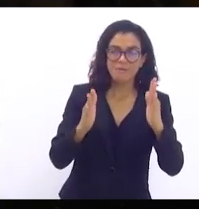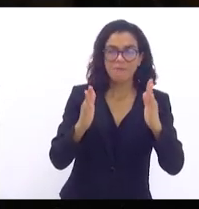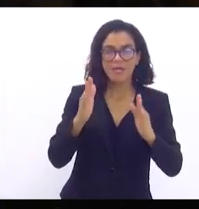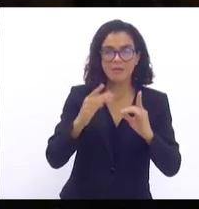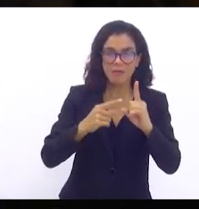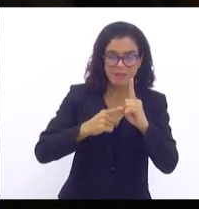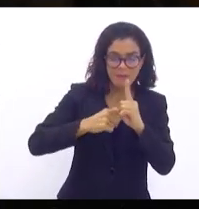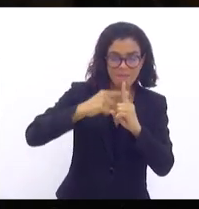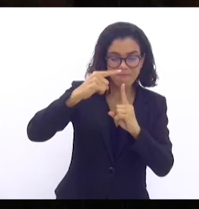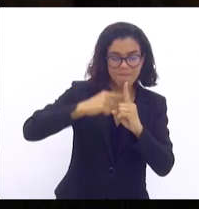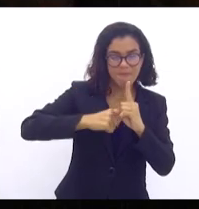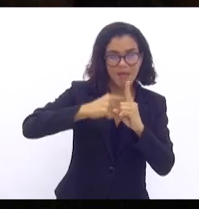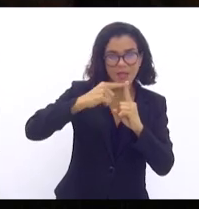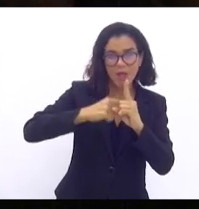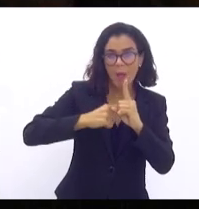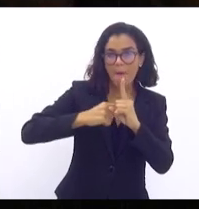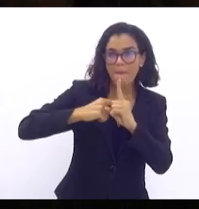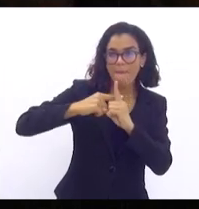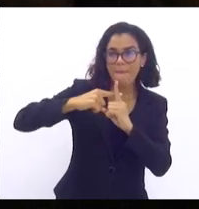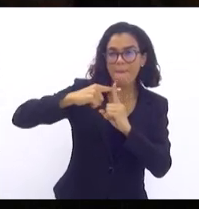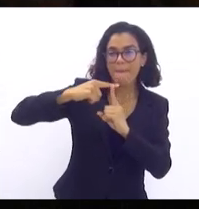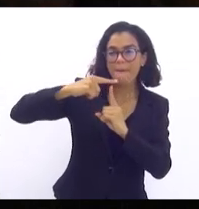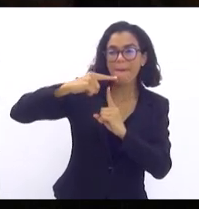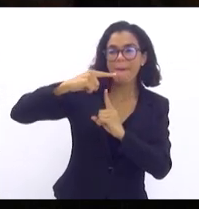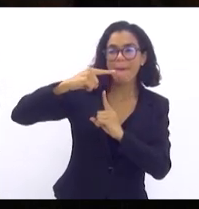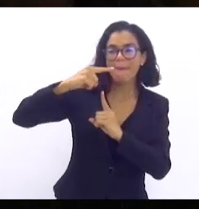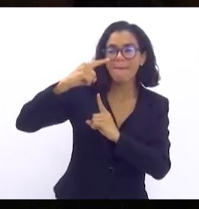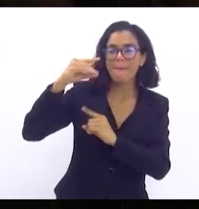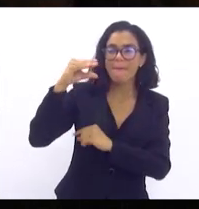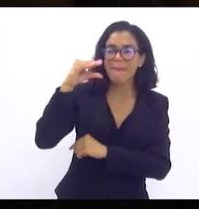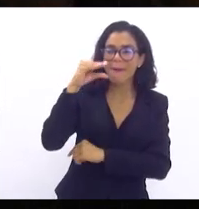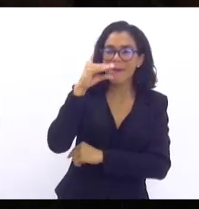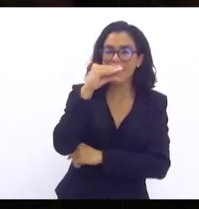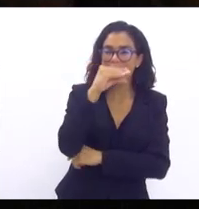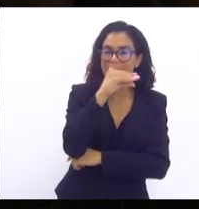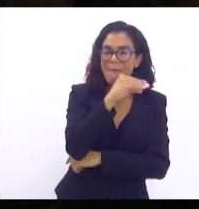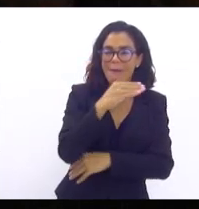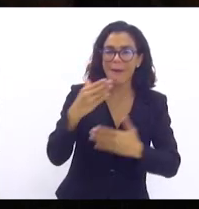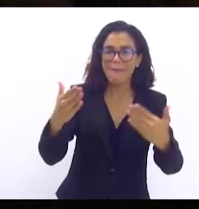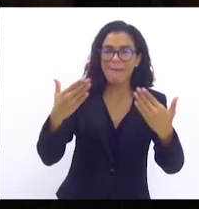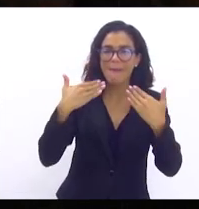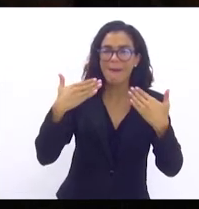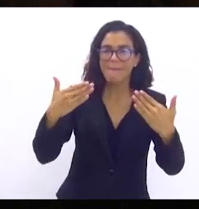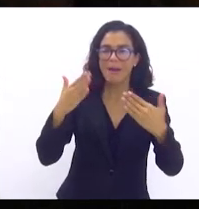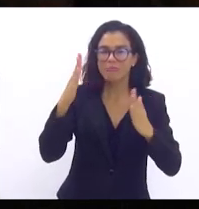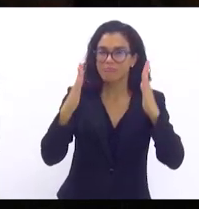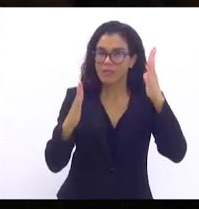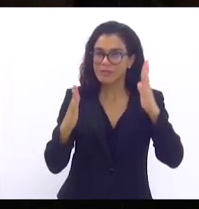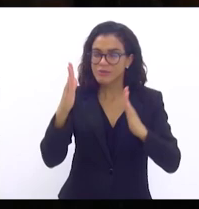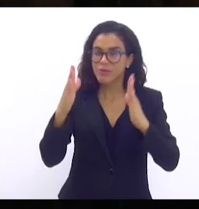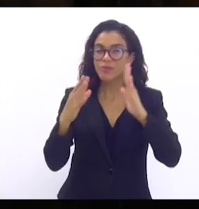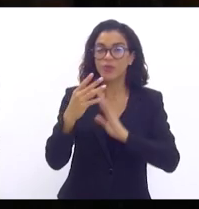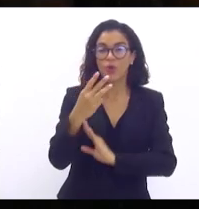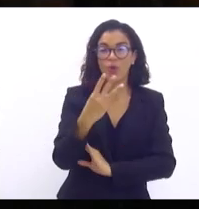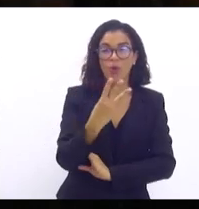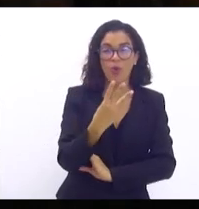indicadores muito assustadores. Espera-se média na ordem de quase